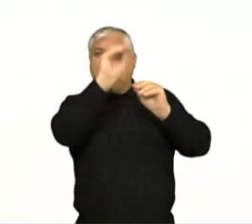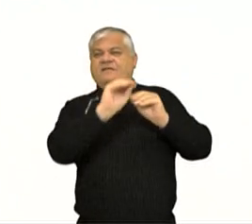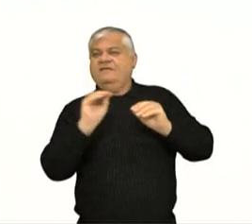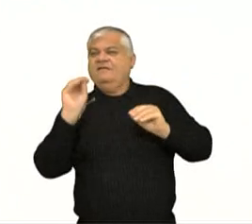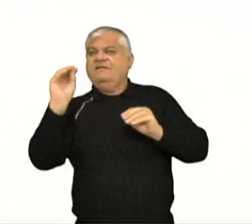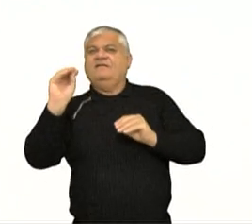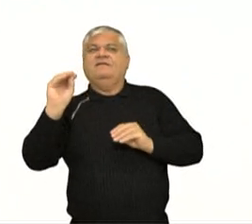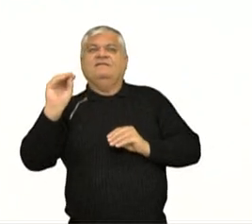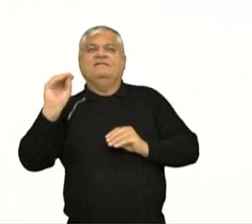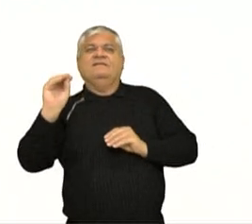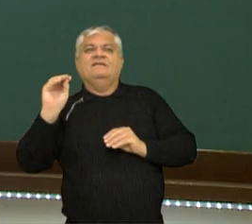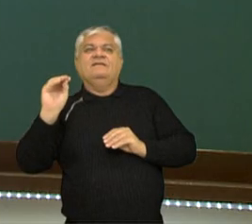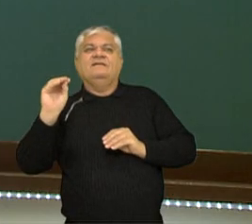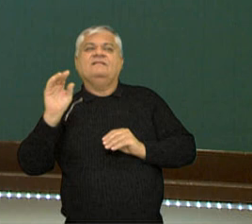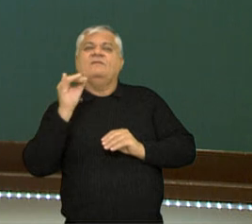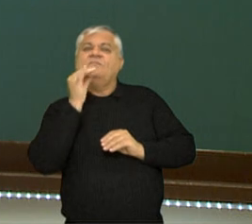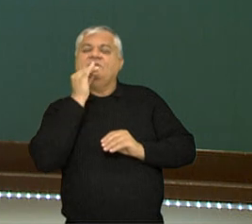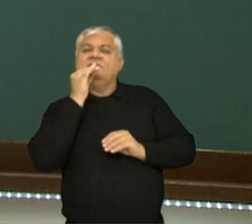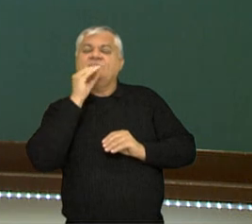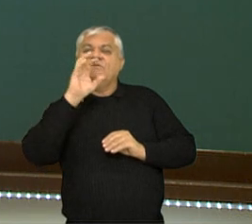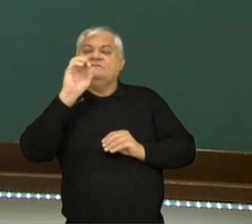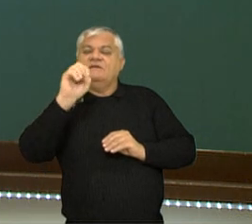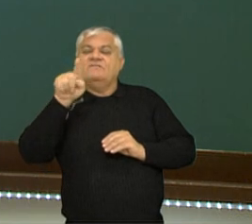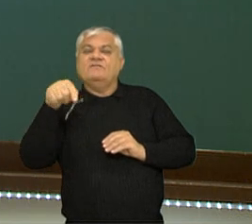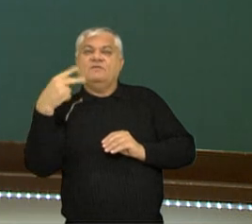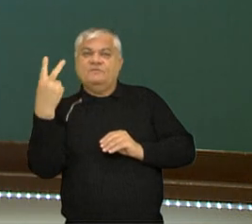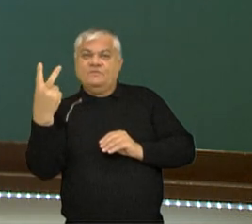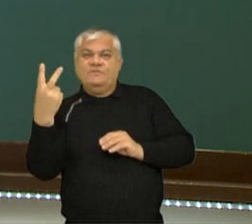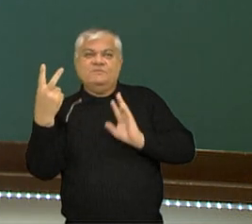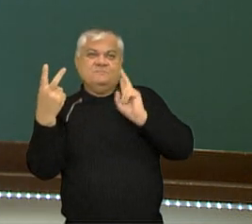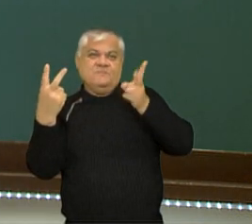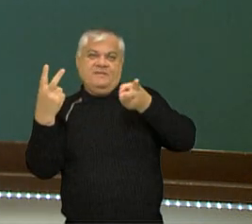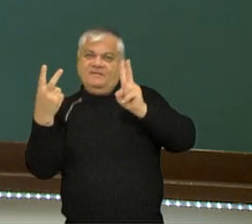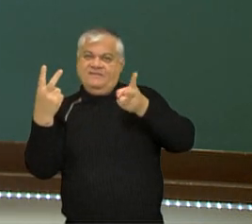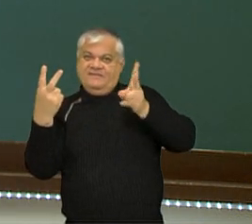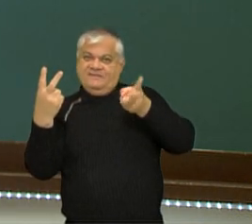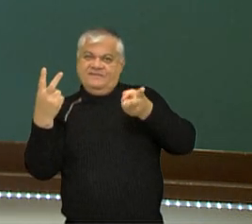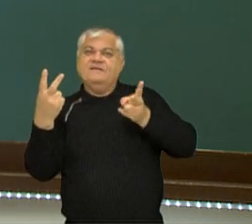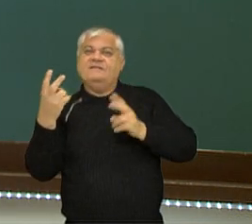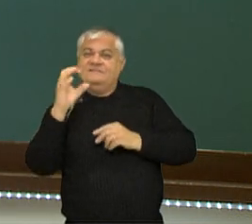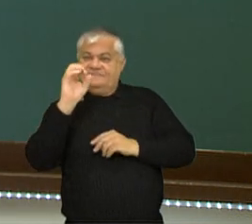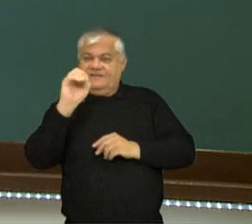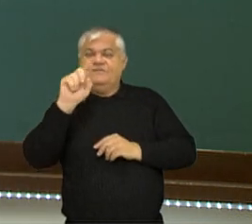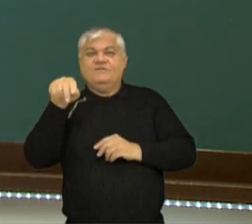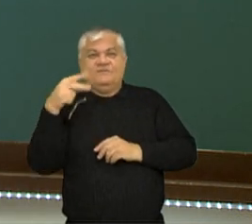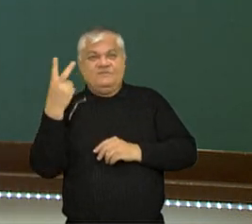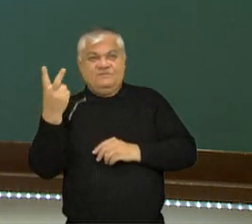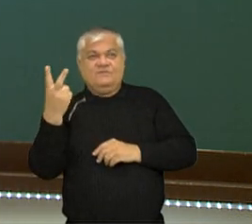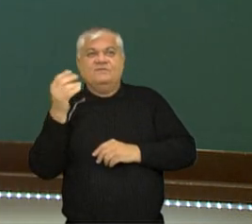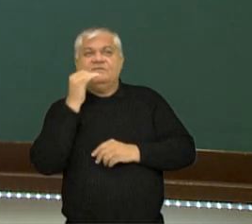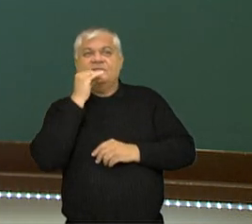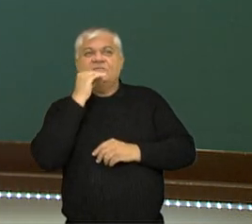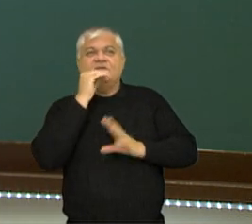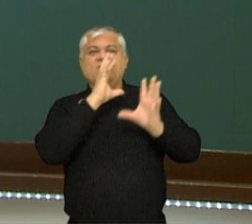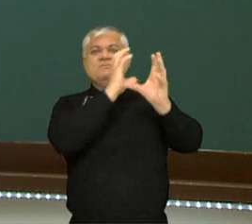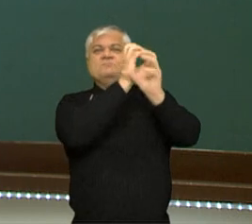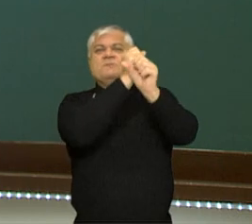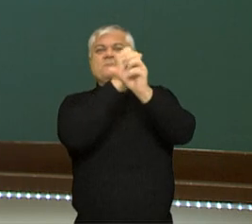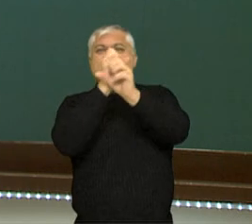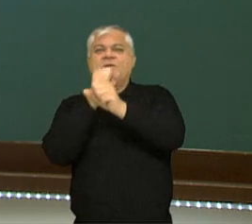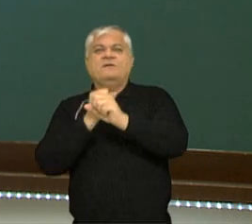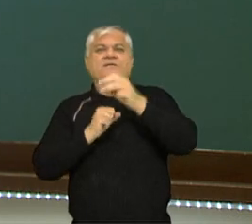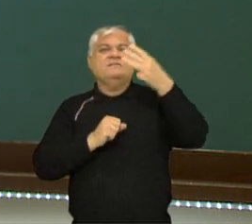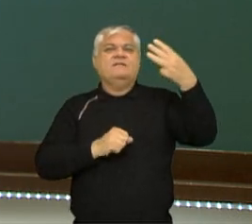ó. Eu poderia conservar a base, que é menos 2 décimos, e somar esses